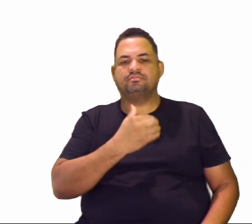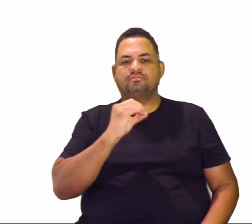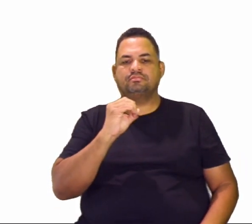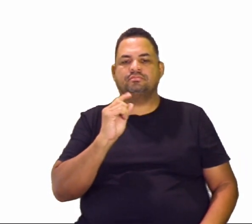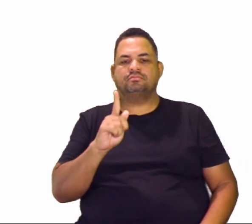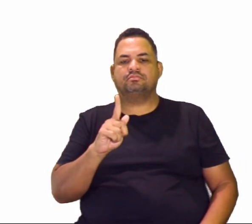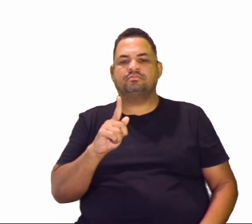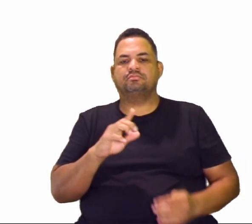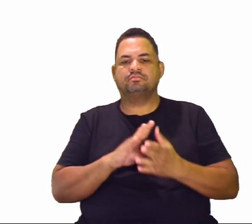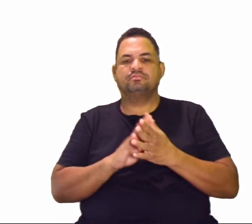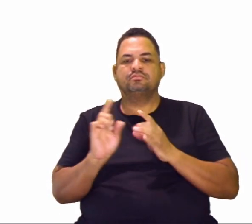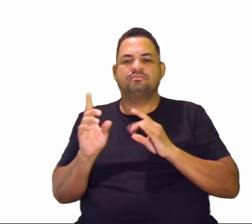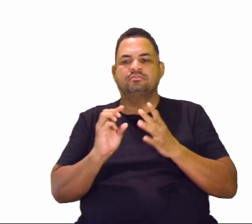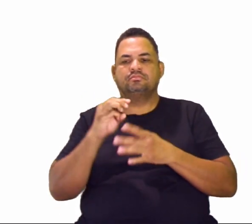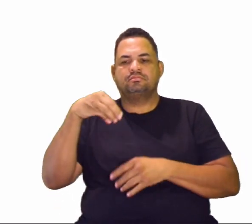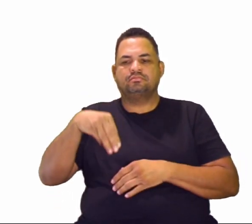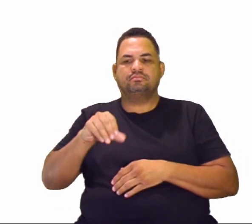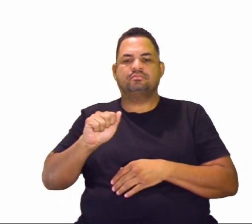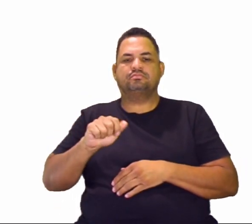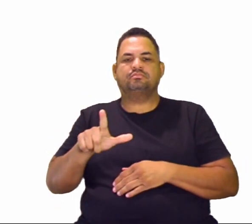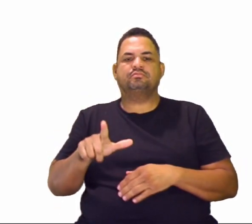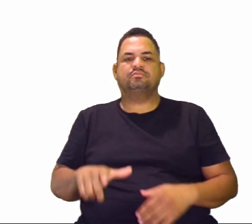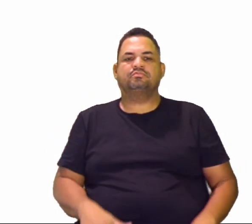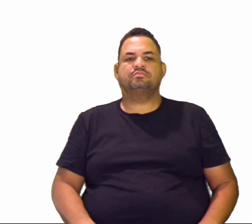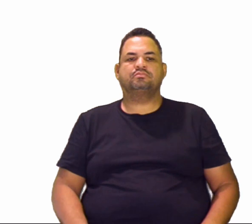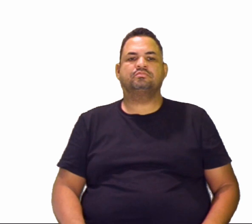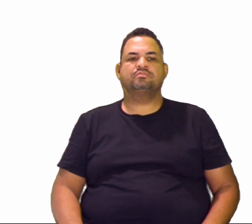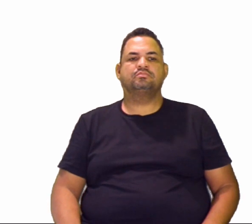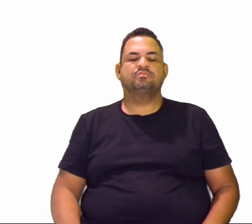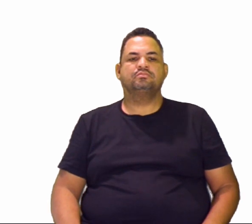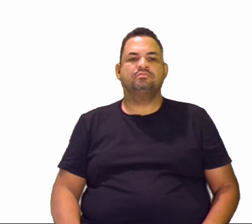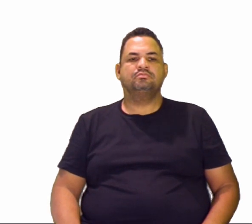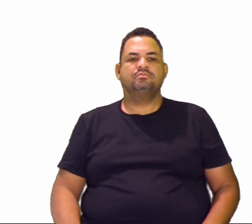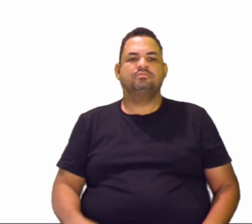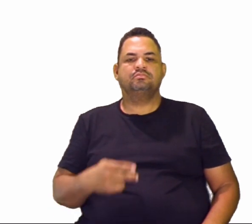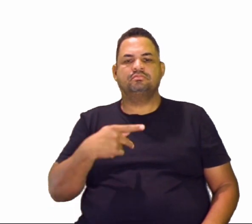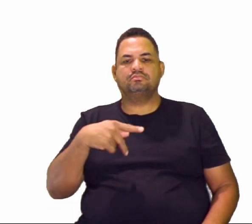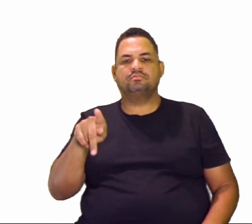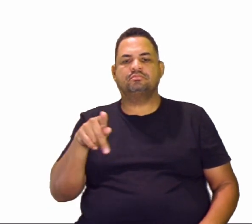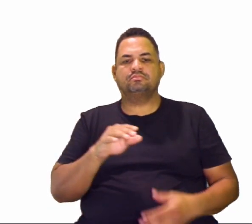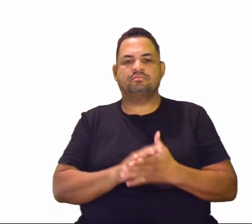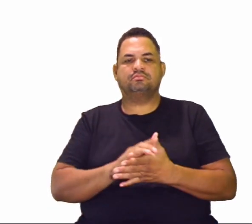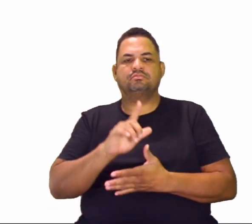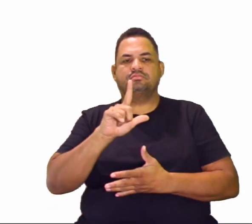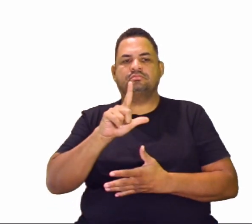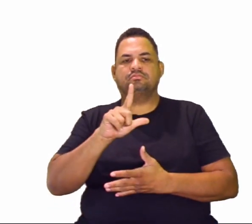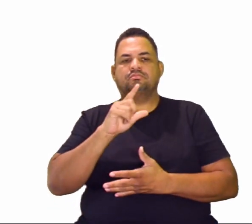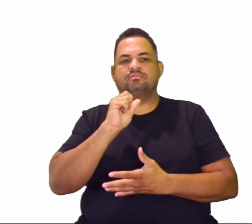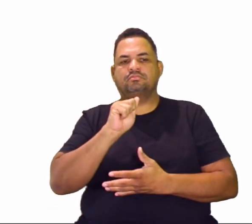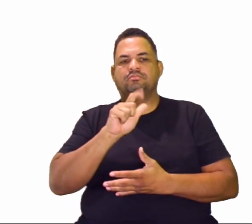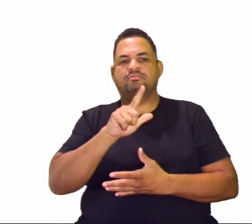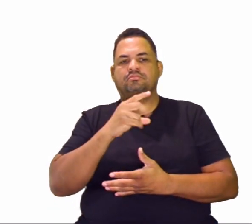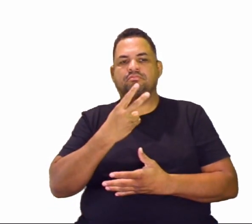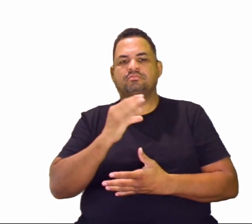102 gramas por mol. Tudo bem? Isso para o